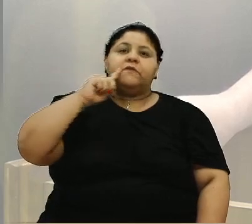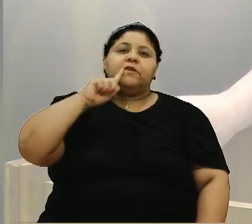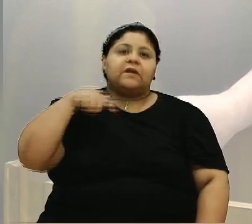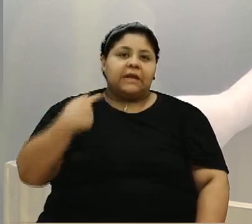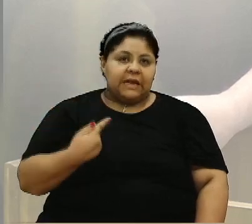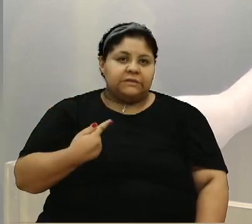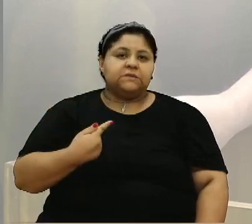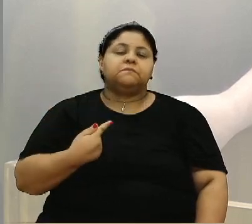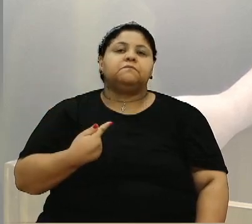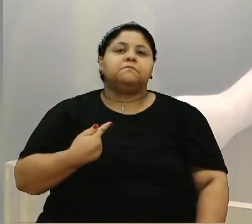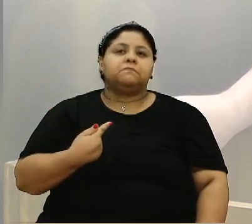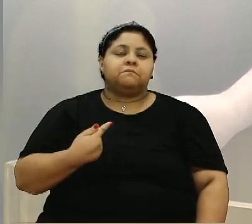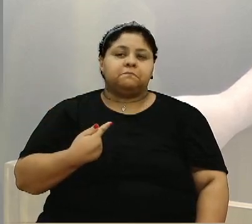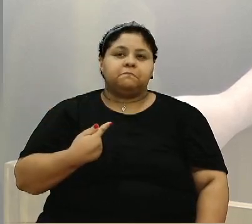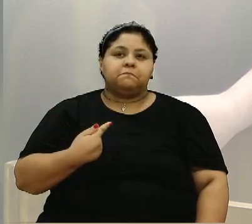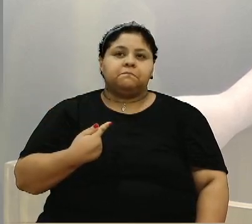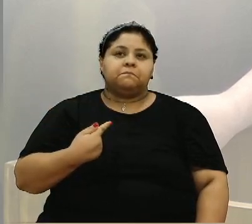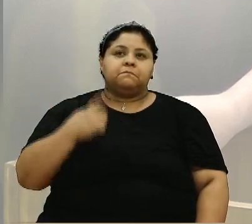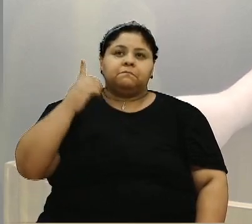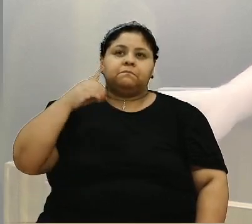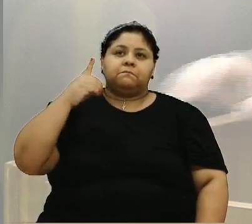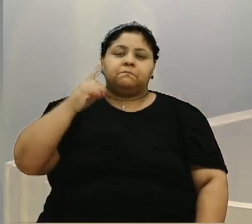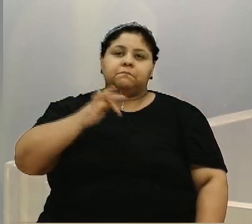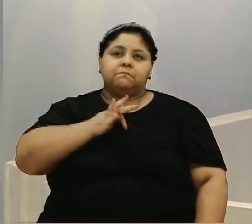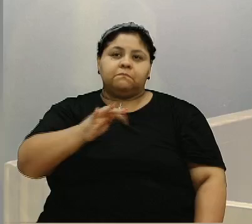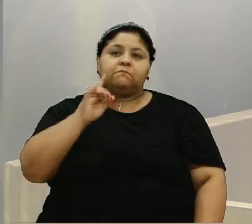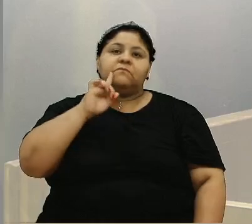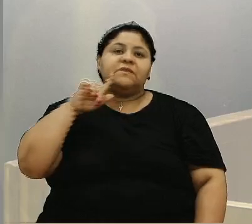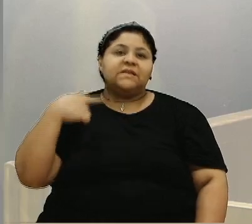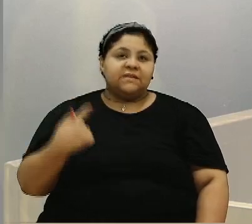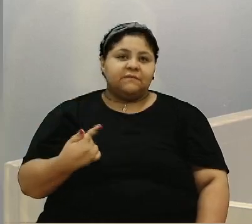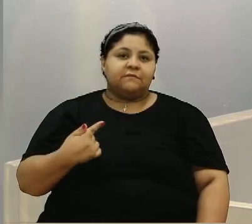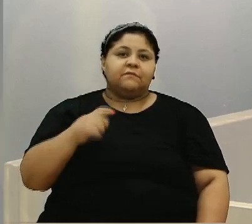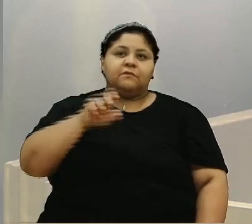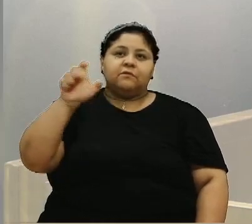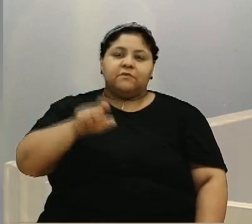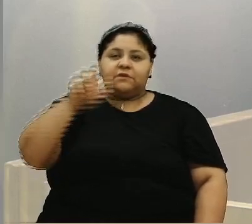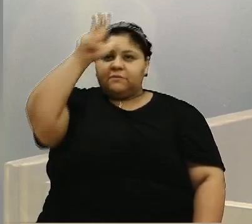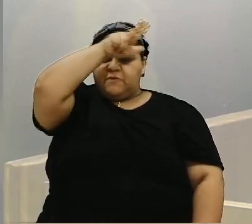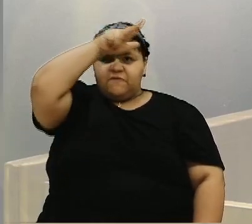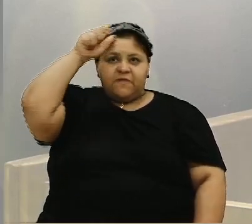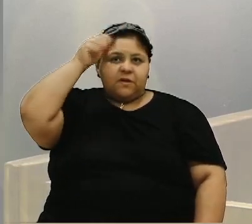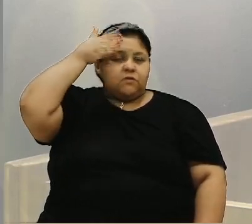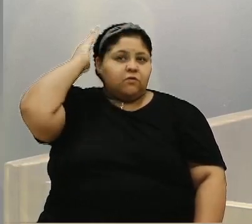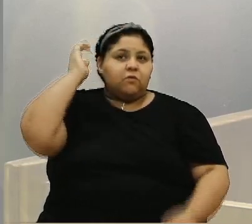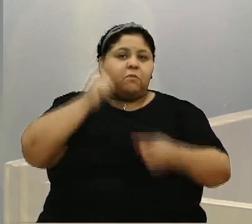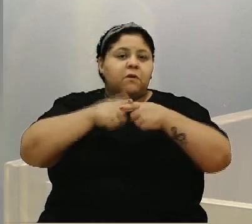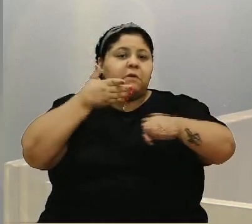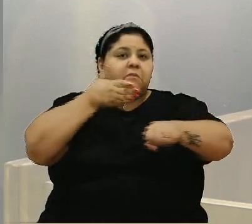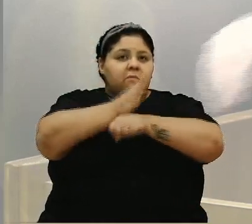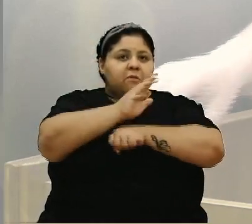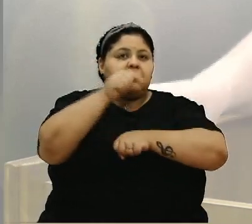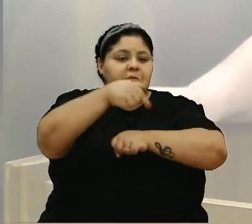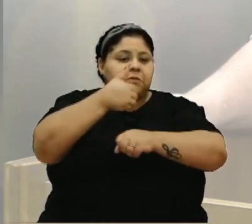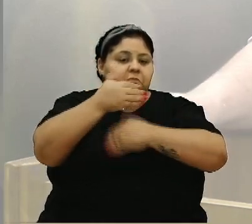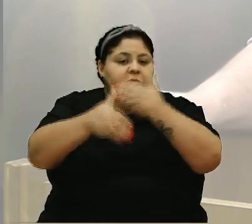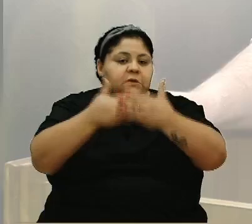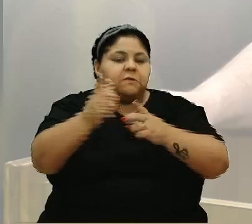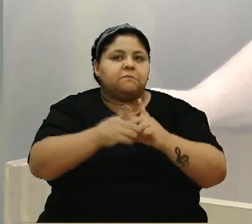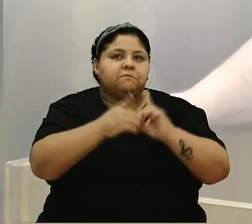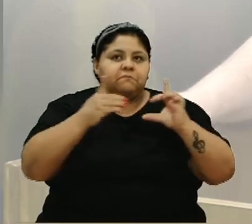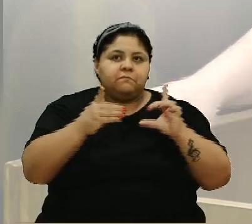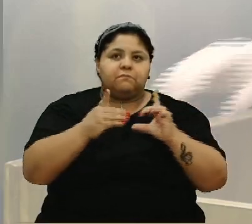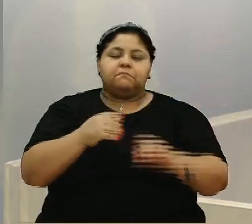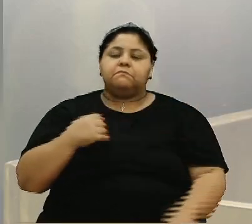Gladys, a deputada federal Denise Pessoa e o ex-prefeito Alceu por terem participado desse processo democrático,